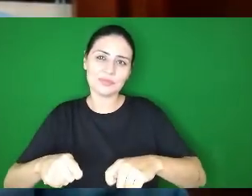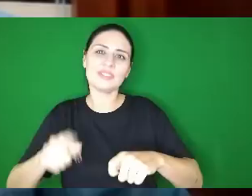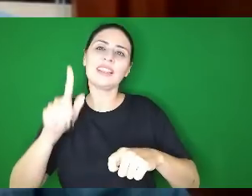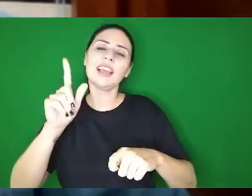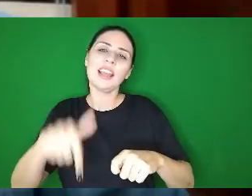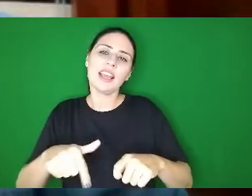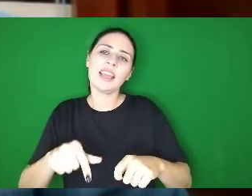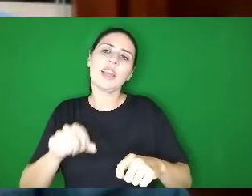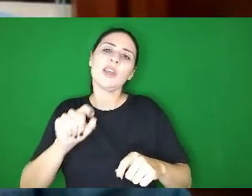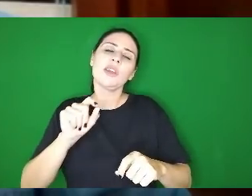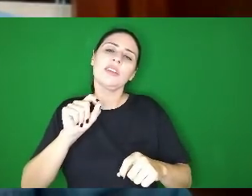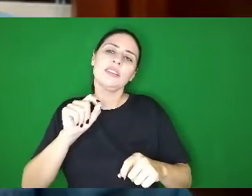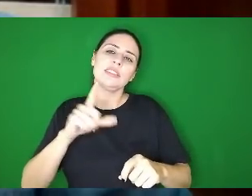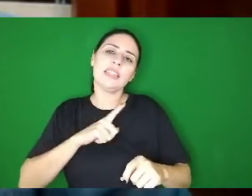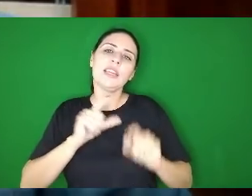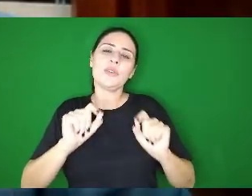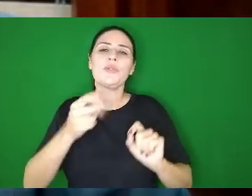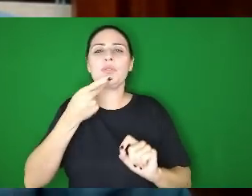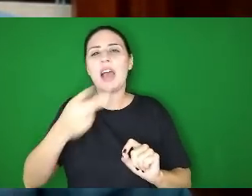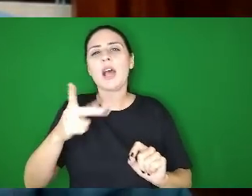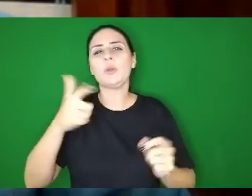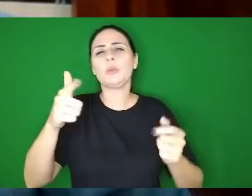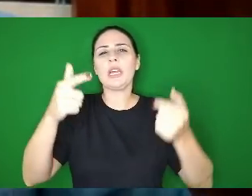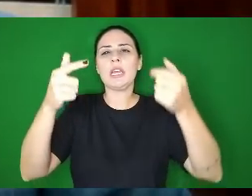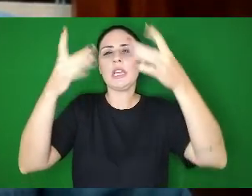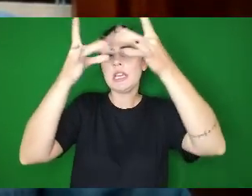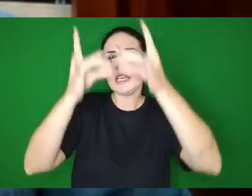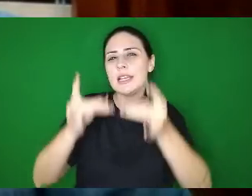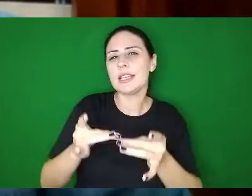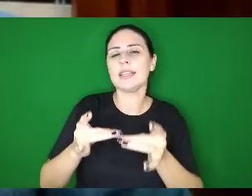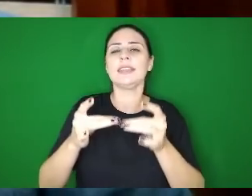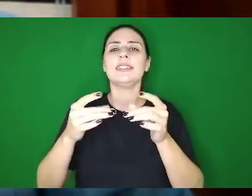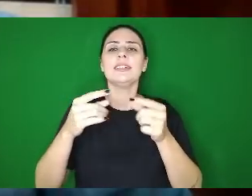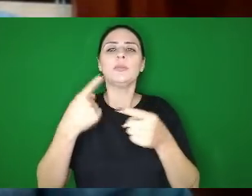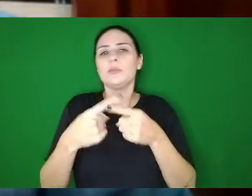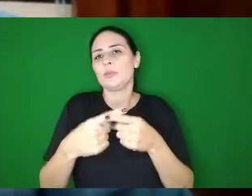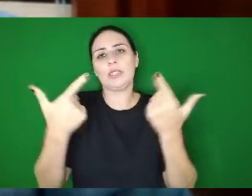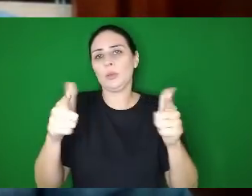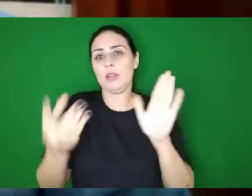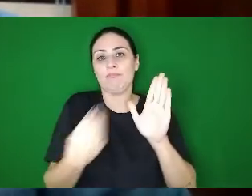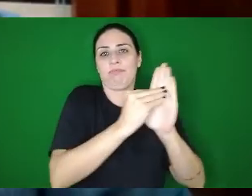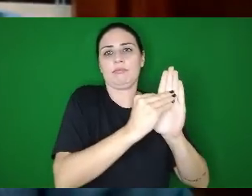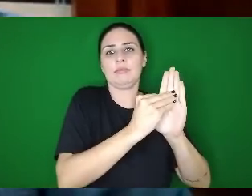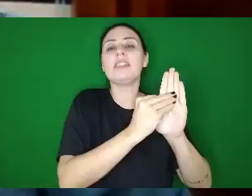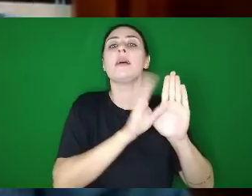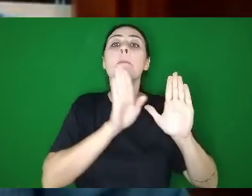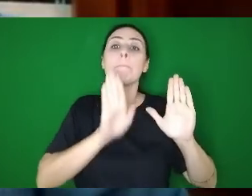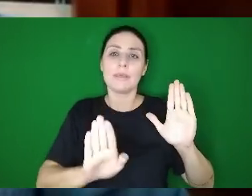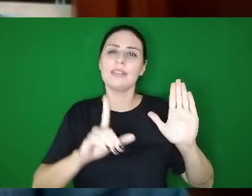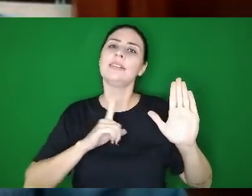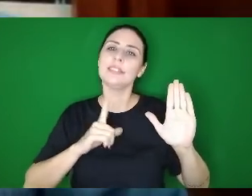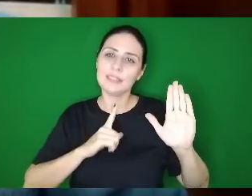são, né? Que então, quando eu digo ela não tem explícita, porque ela não é colocada lá, mas ela, de certa forma, tem